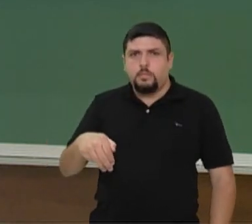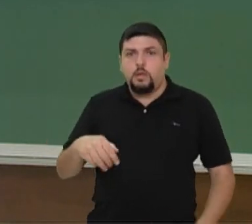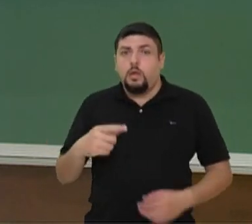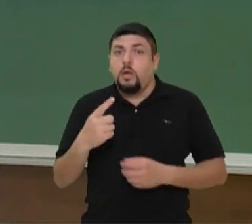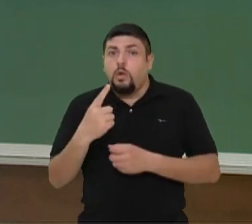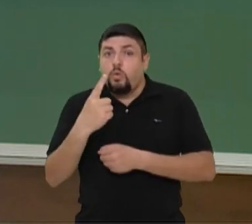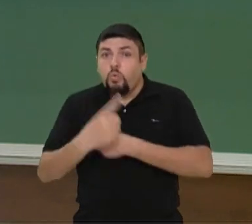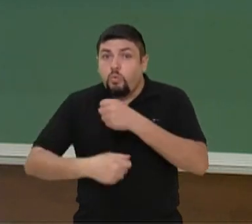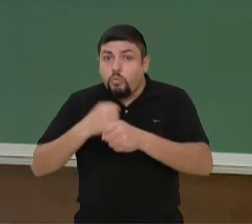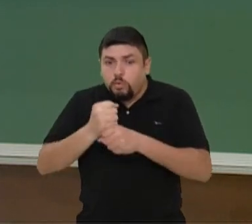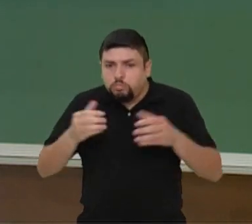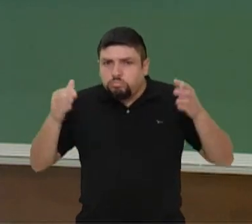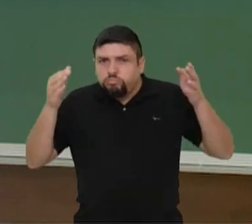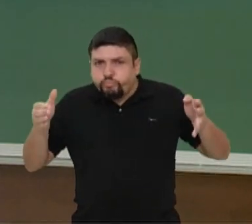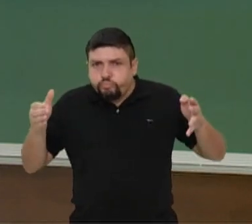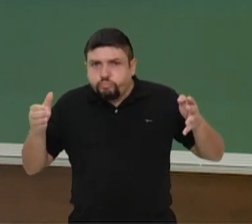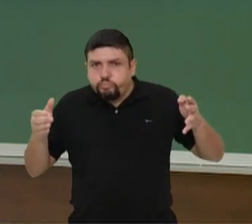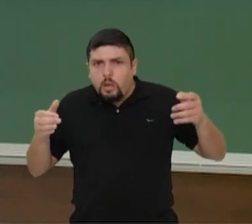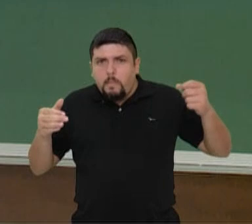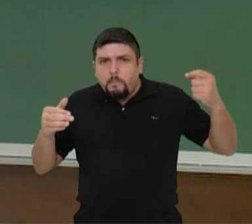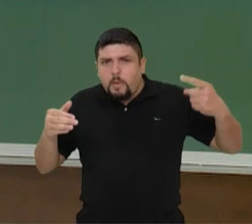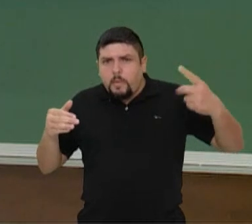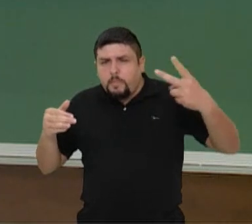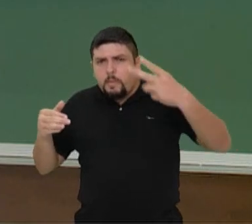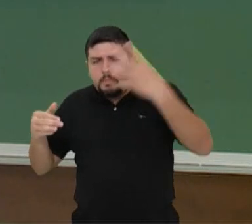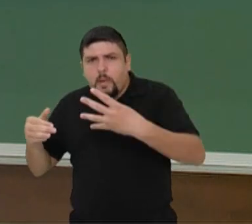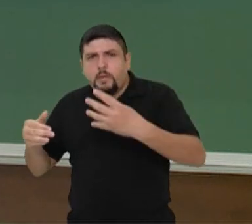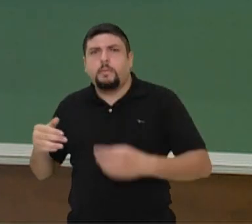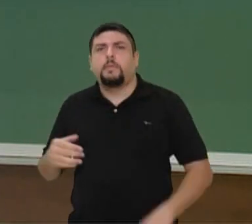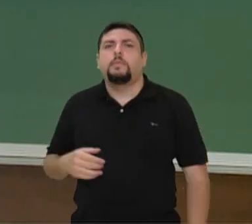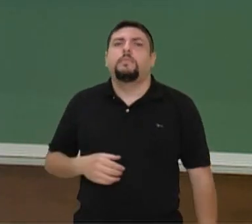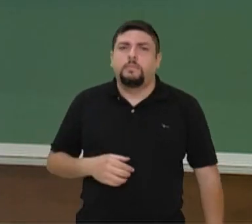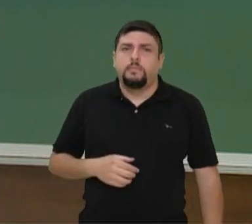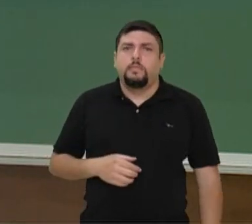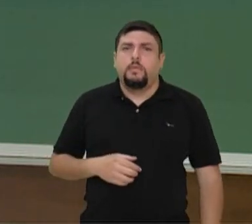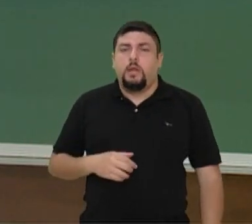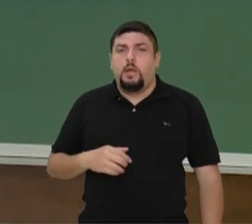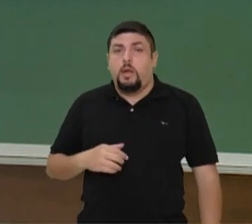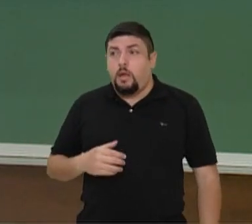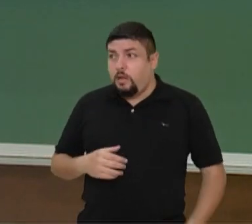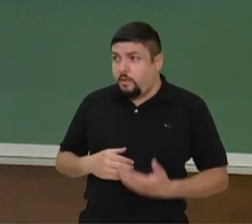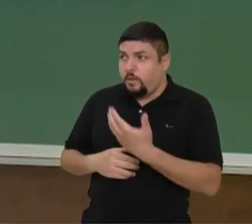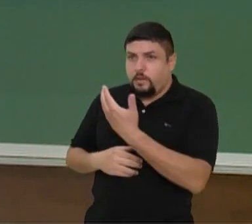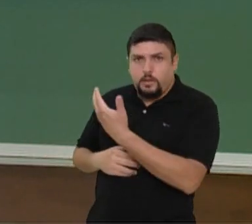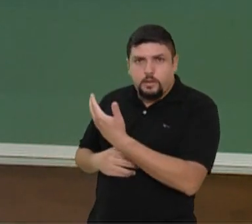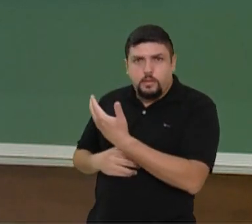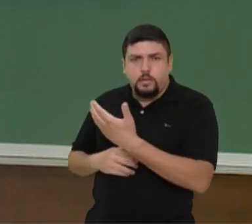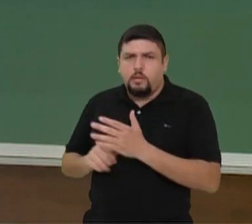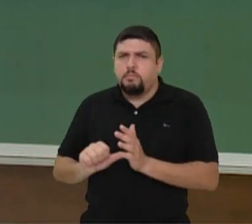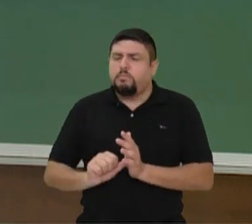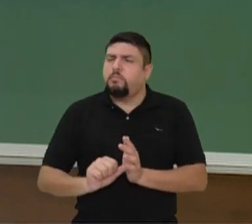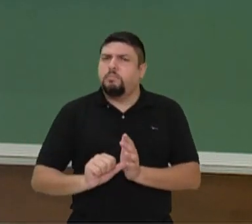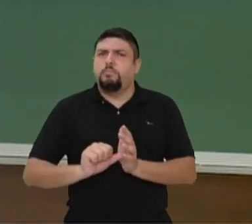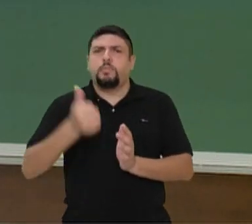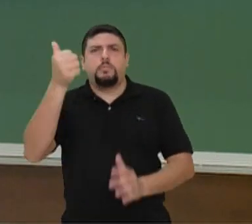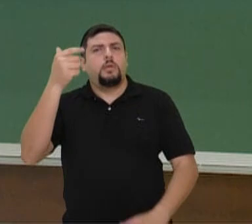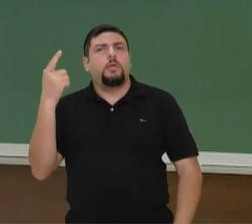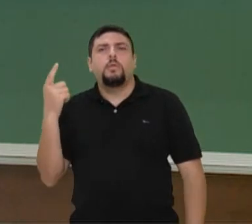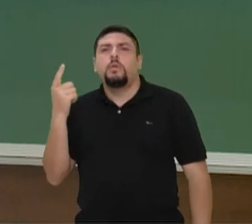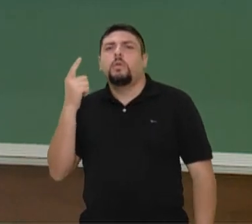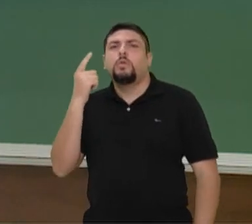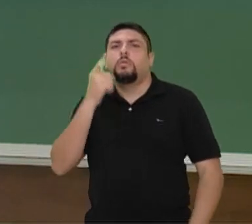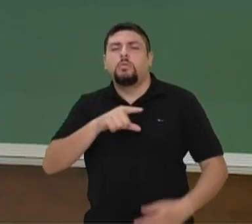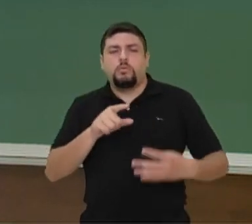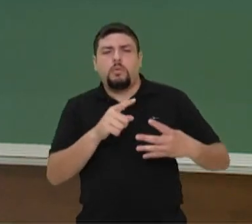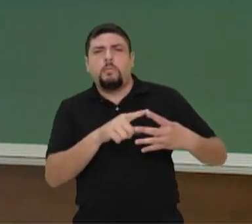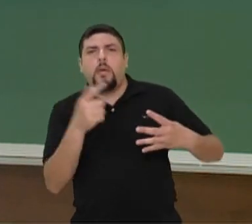fazer os 4 títulos. Maria Esther Bueno foi a primeira mulher na história a conquistar esses 4 títulos. Ela conquistou